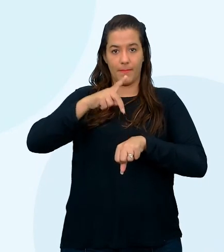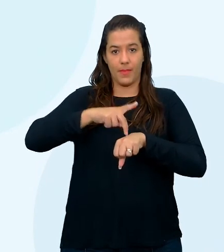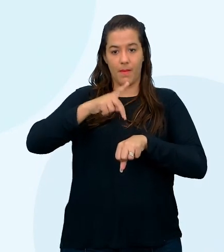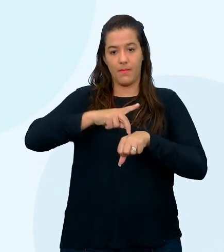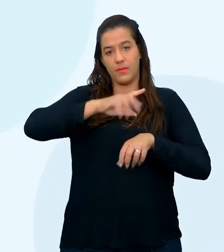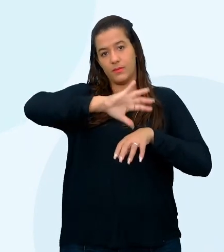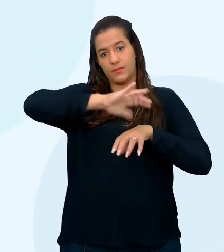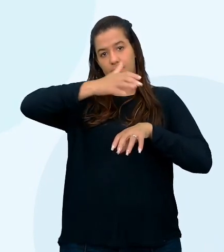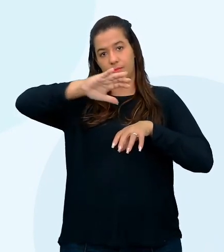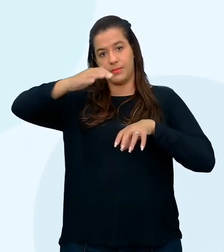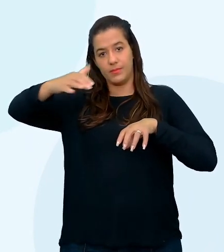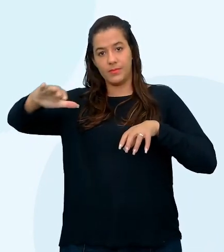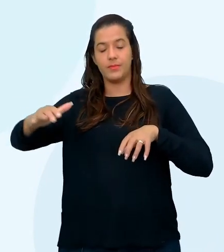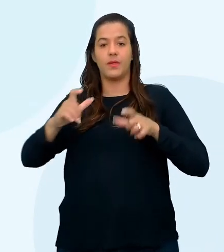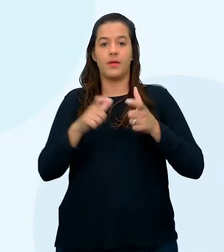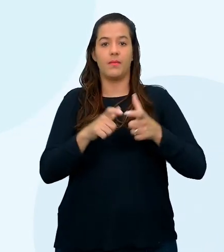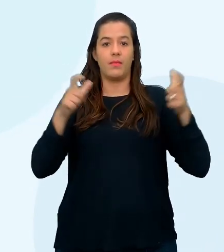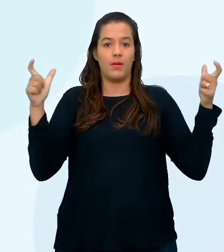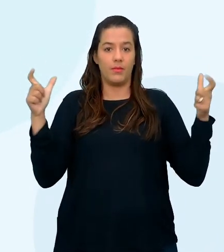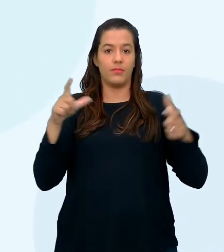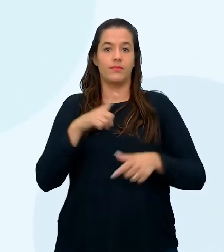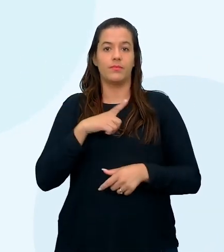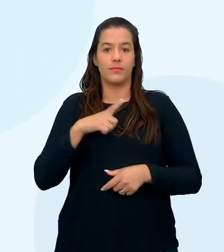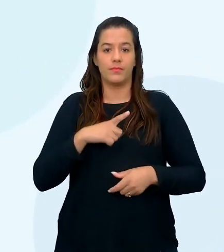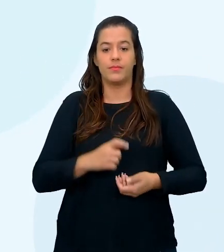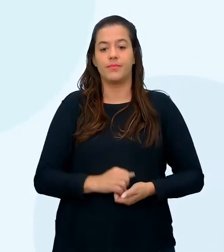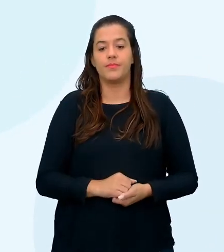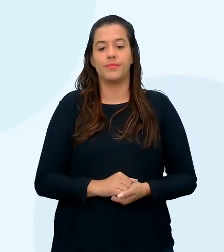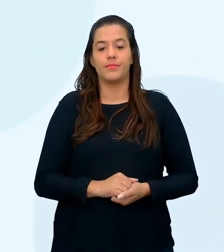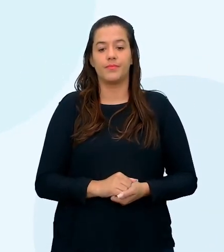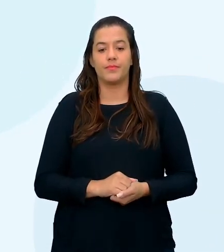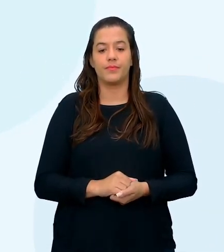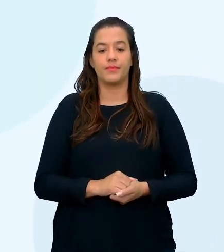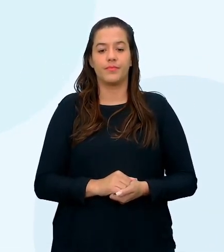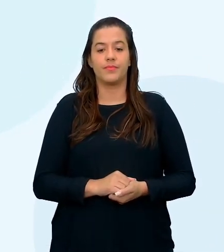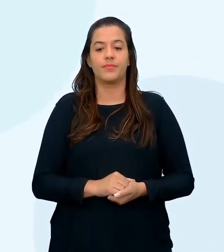que são maiores, tá? E